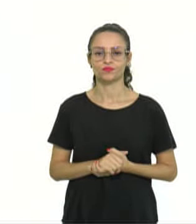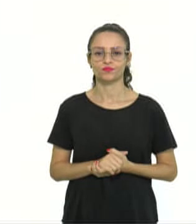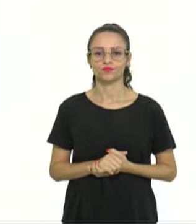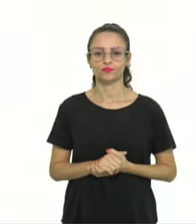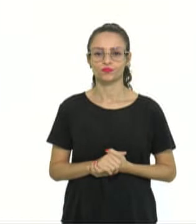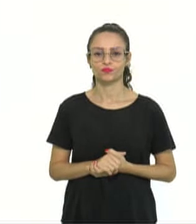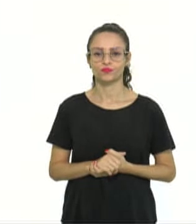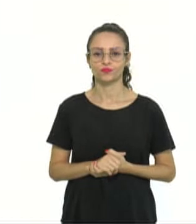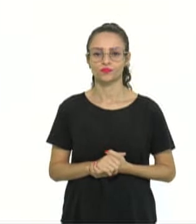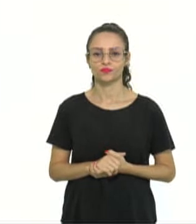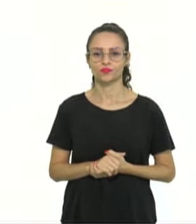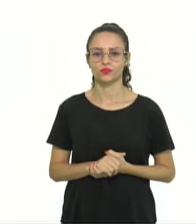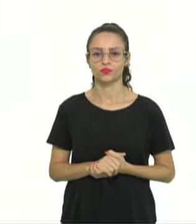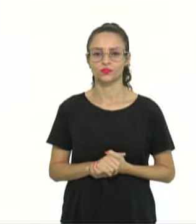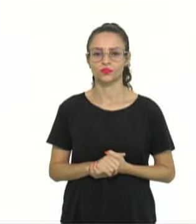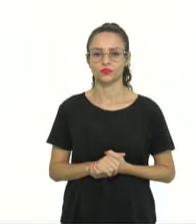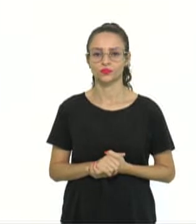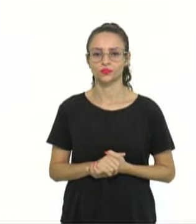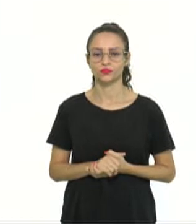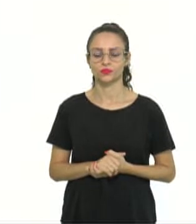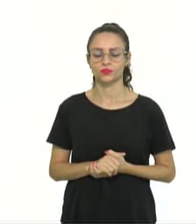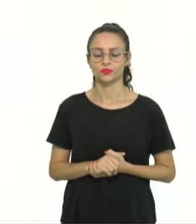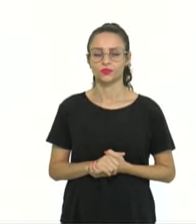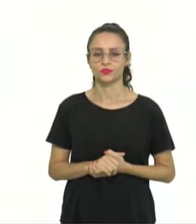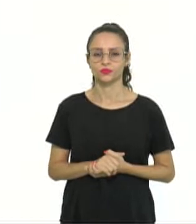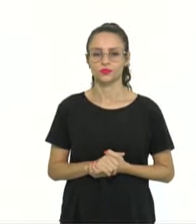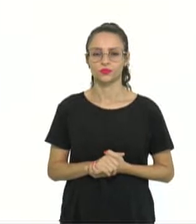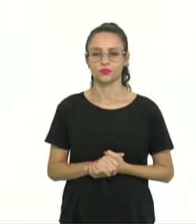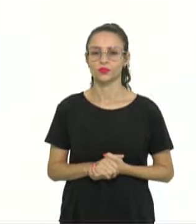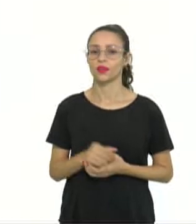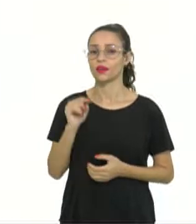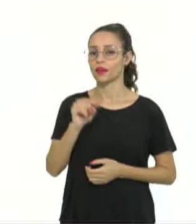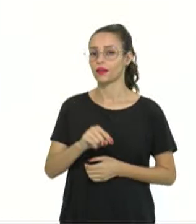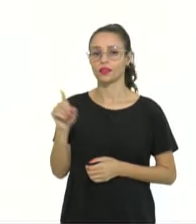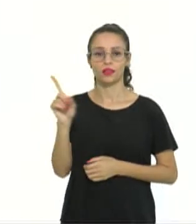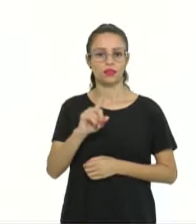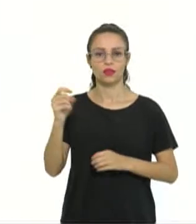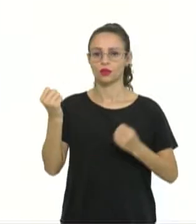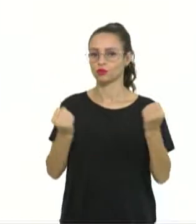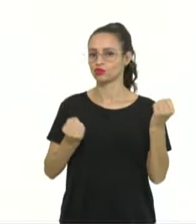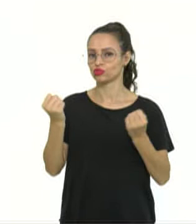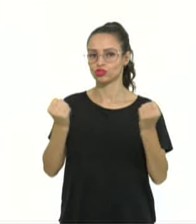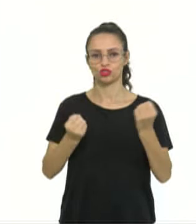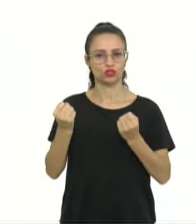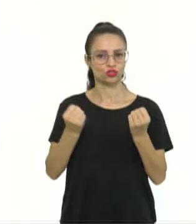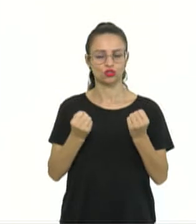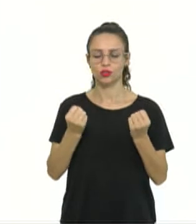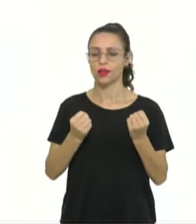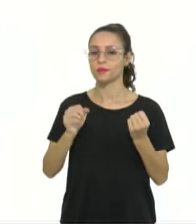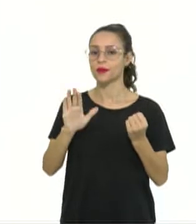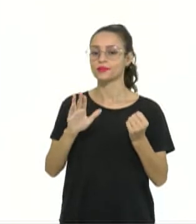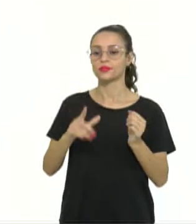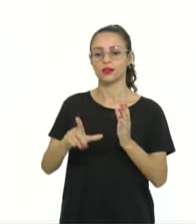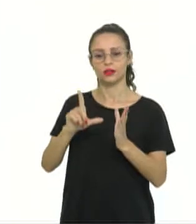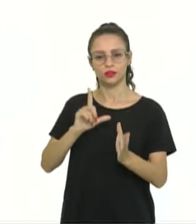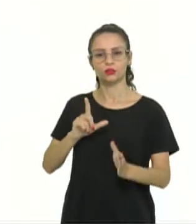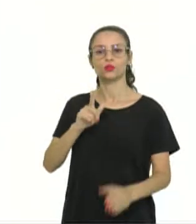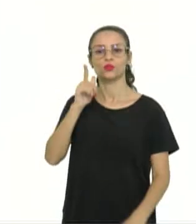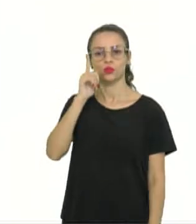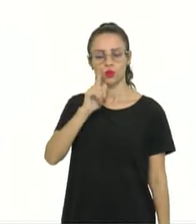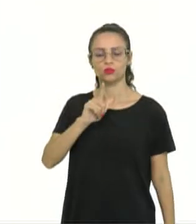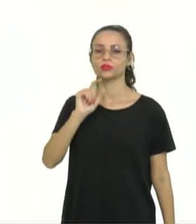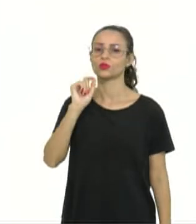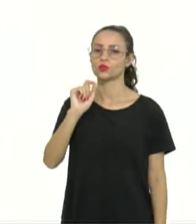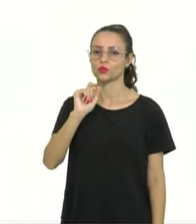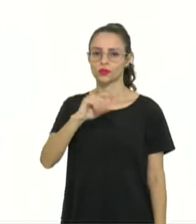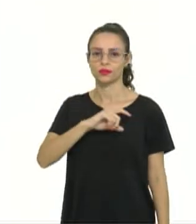before she gets her driver's license. Ela não dirigirá um carro antes que ela consiga ou que ela